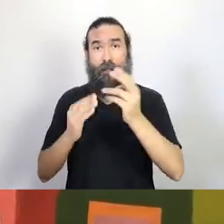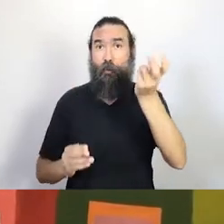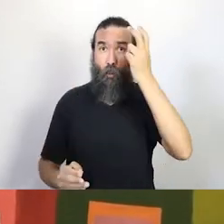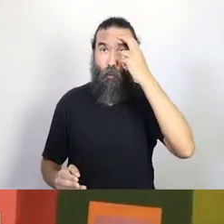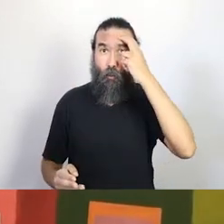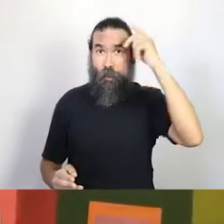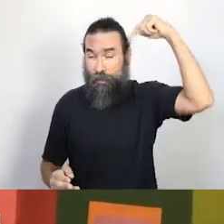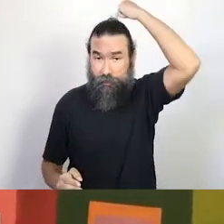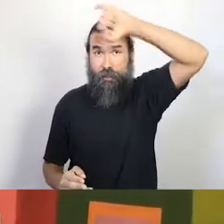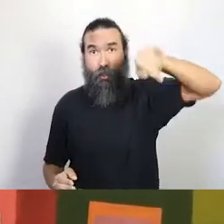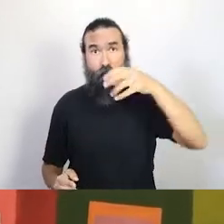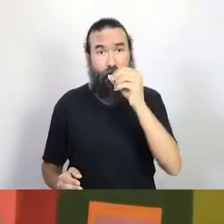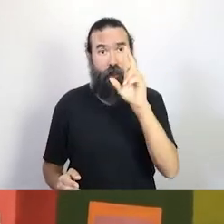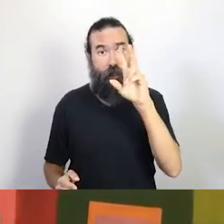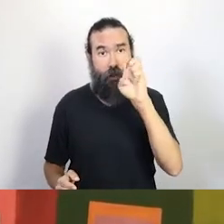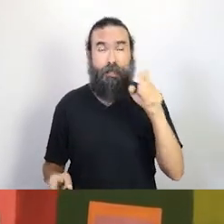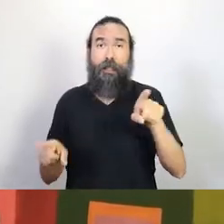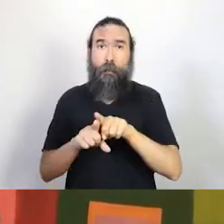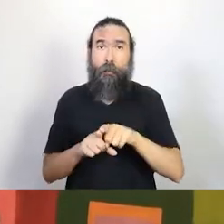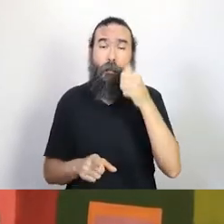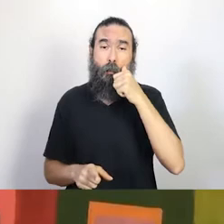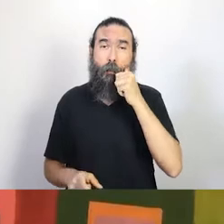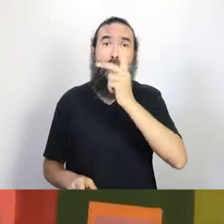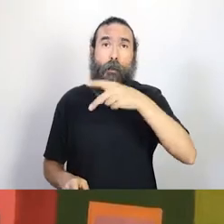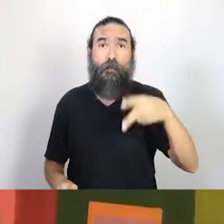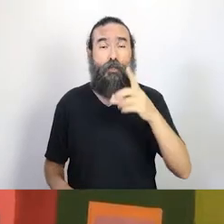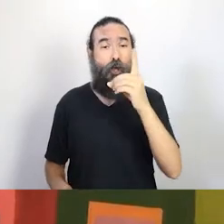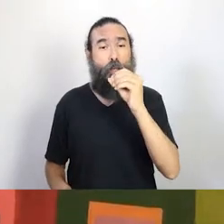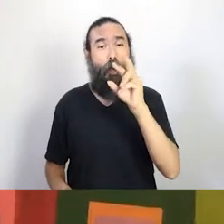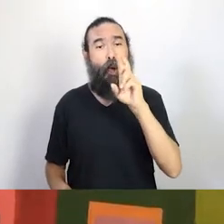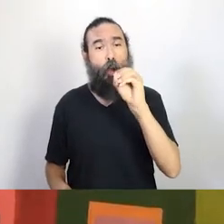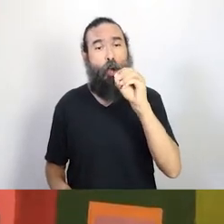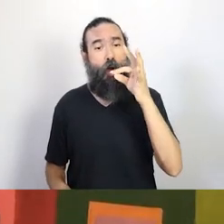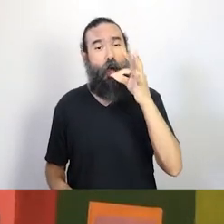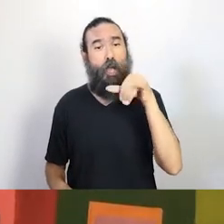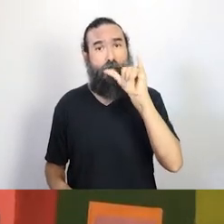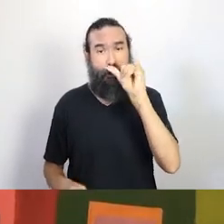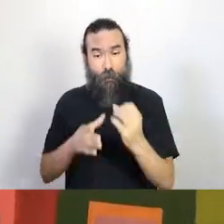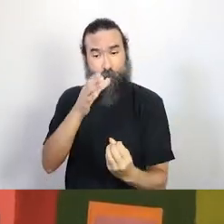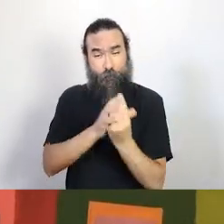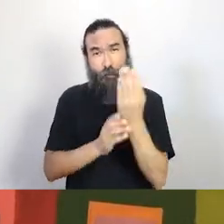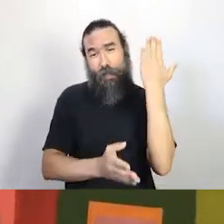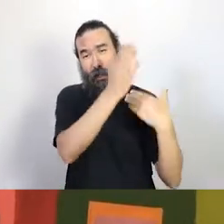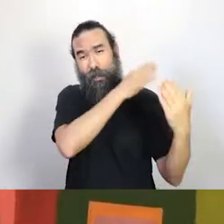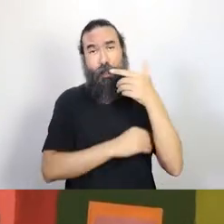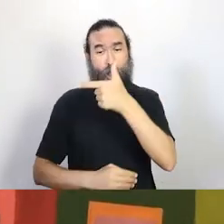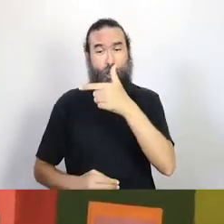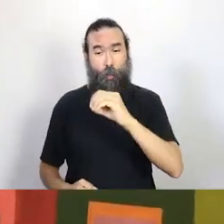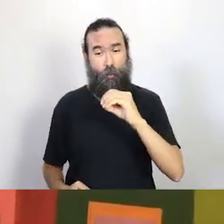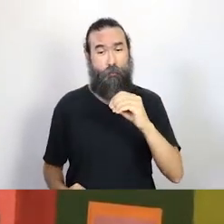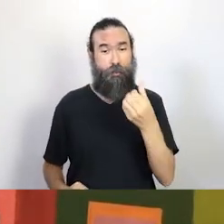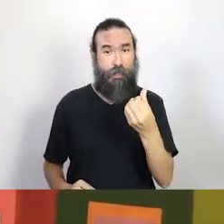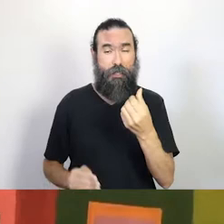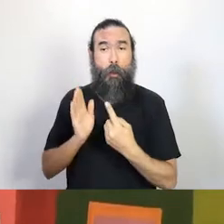Jorge e pela arte educadora Dorothy Marx. Esse projeto existe desde 2006, onde a gente mostra